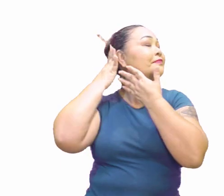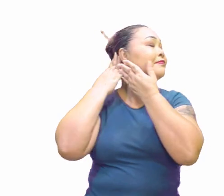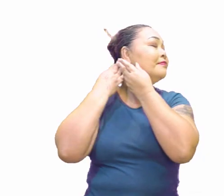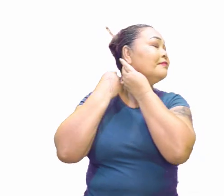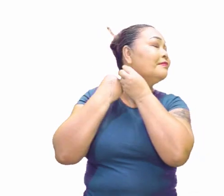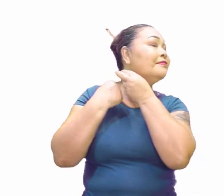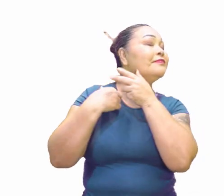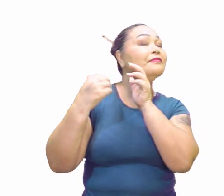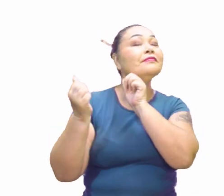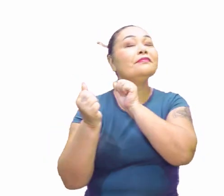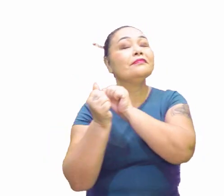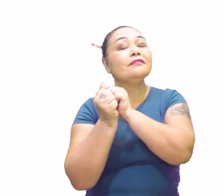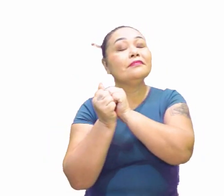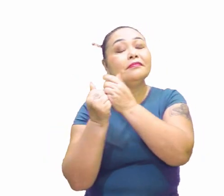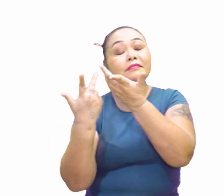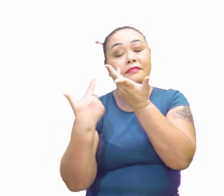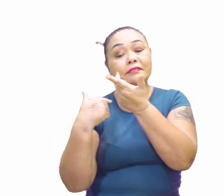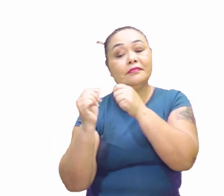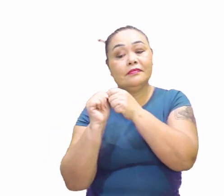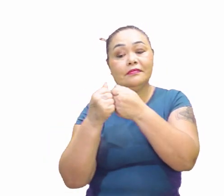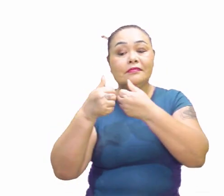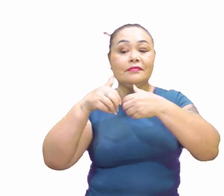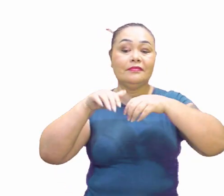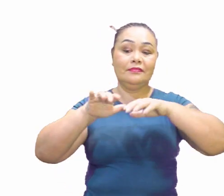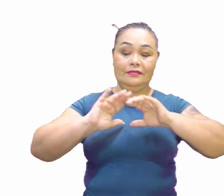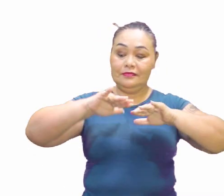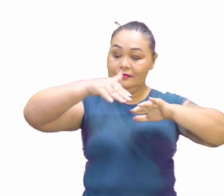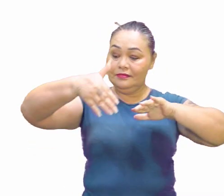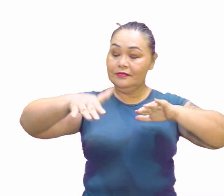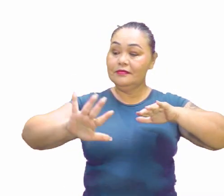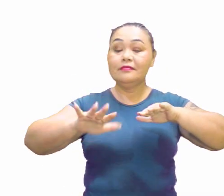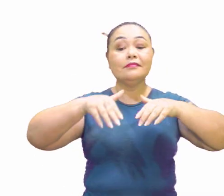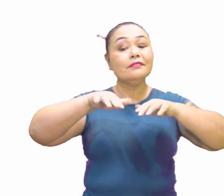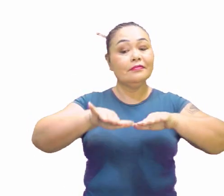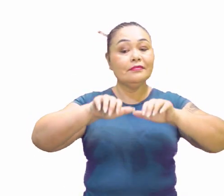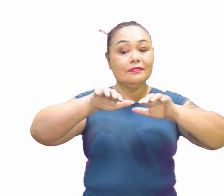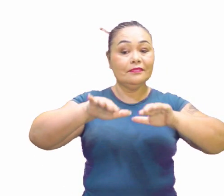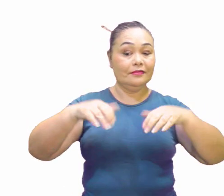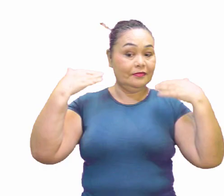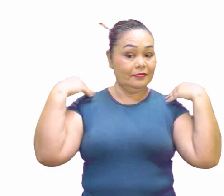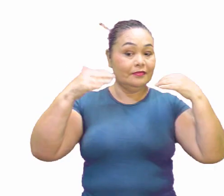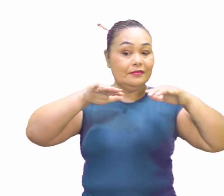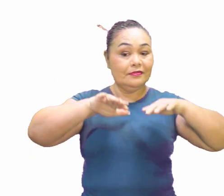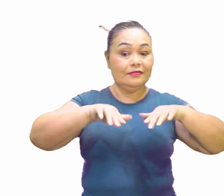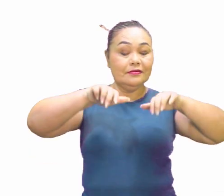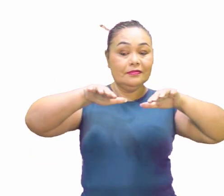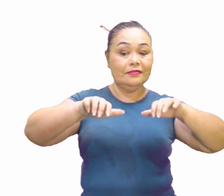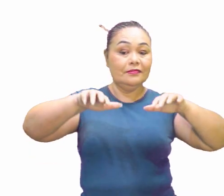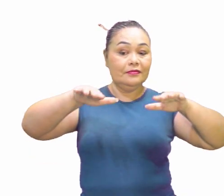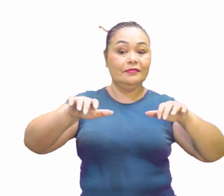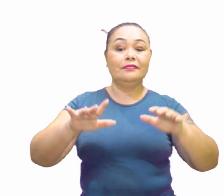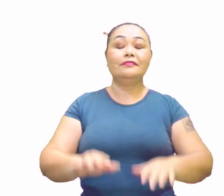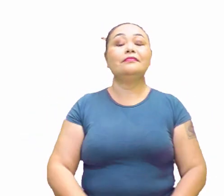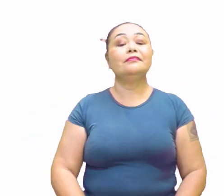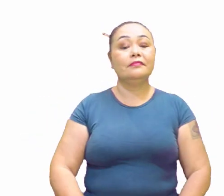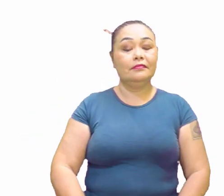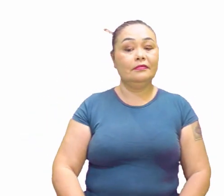cabelo, dormir com você, espremer aquelas montanhas, tá falando de quê? Das costas, né? Das